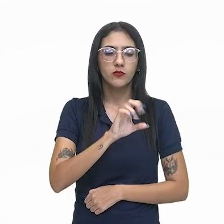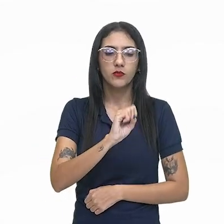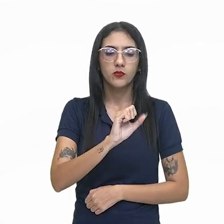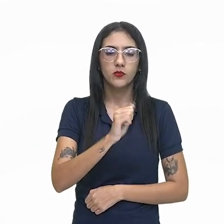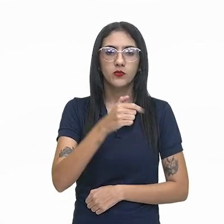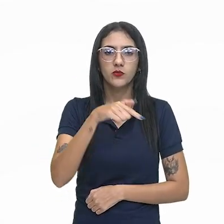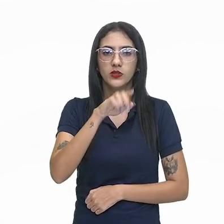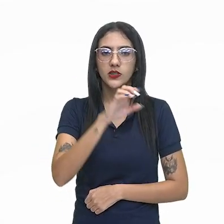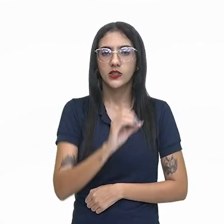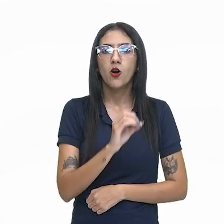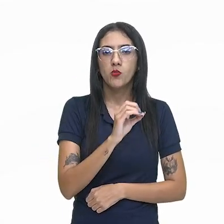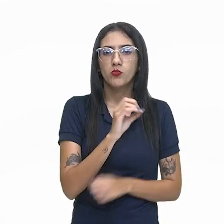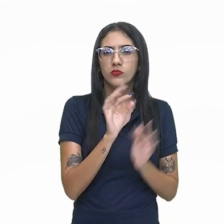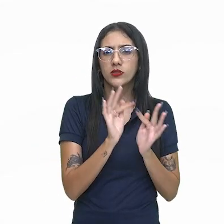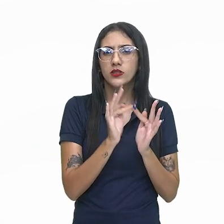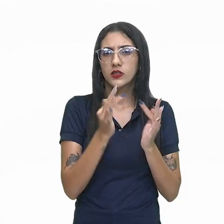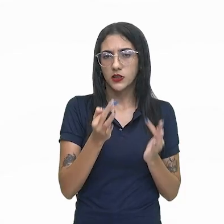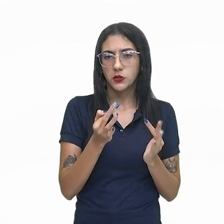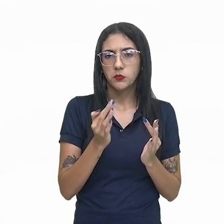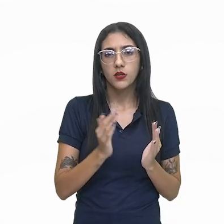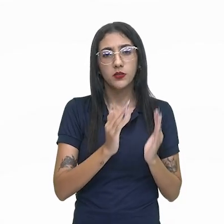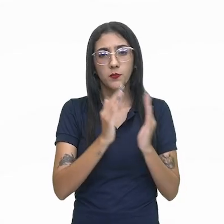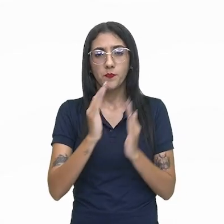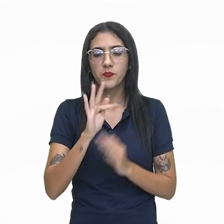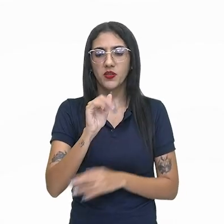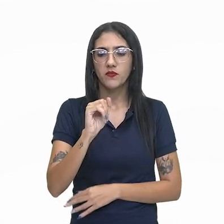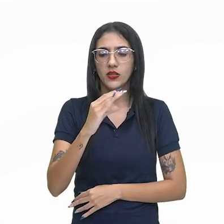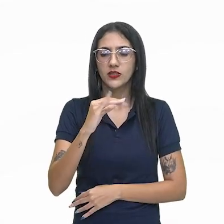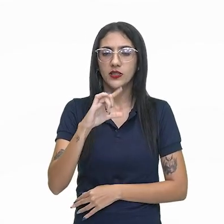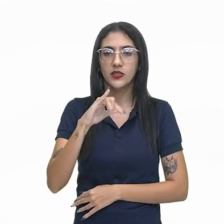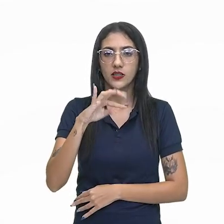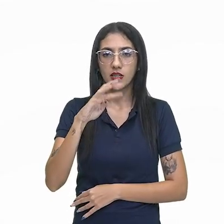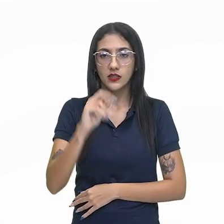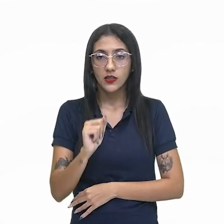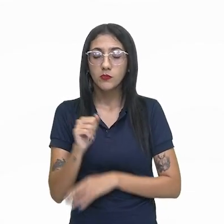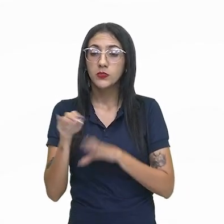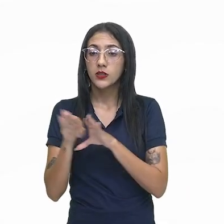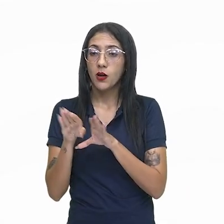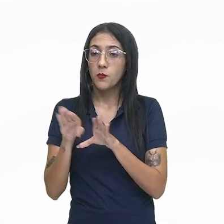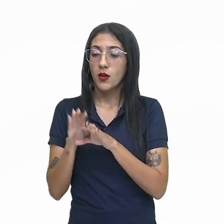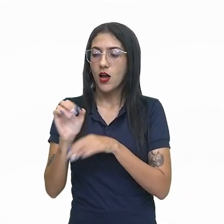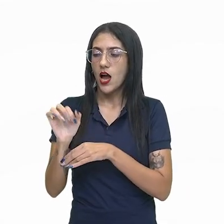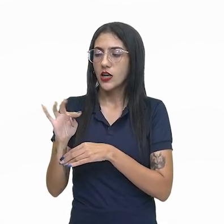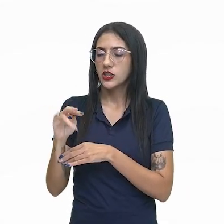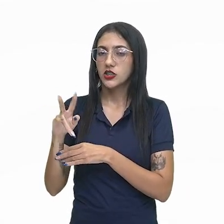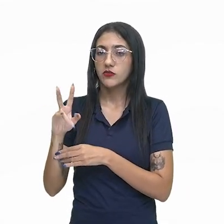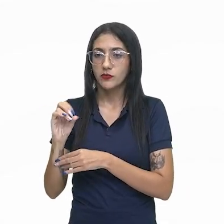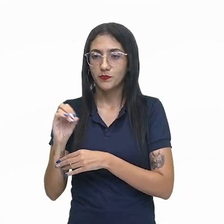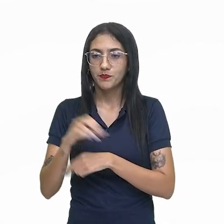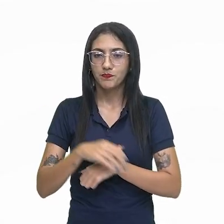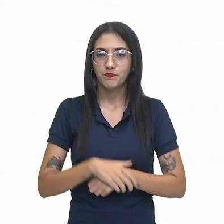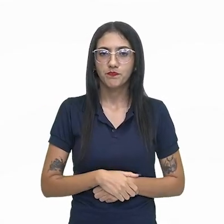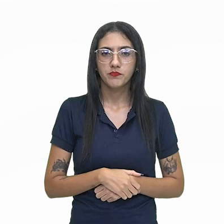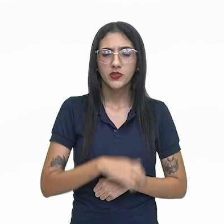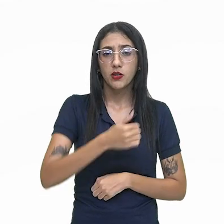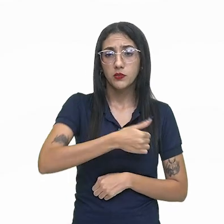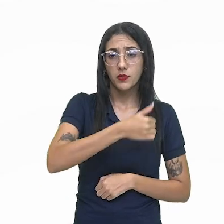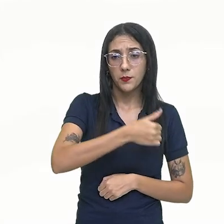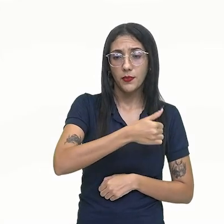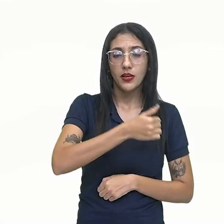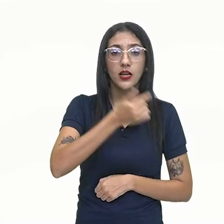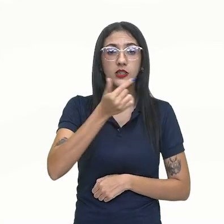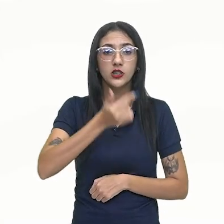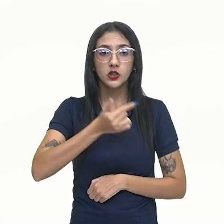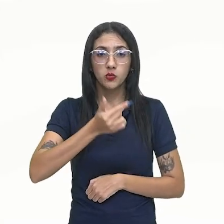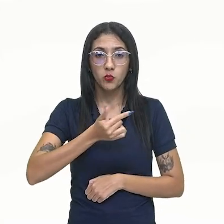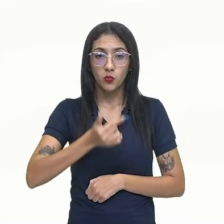simples, né? A difusão facilitada e o transporte ativo. Difusão simples e difusão facilitada, elas